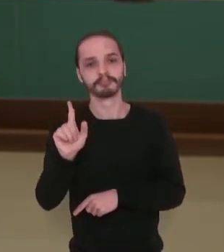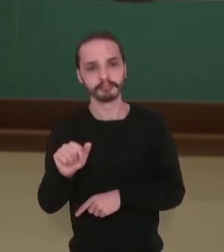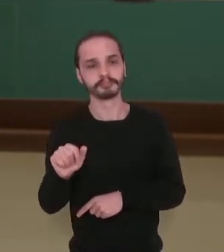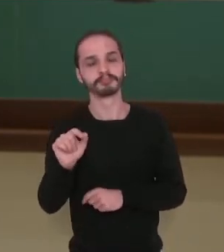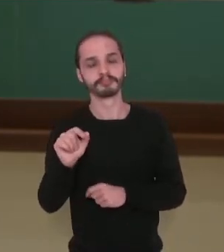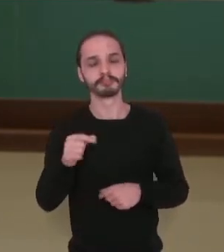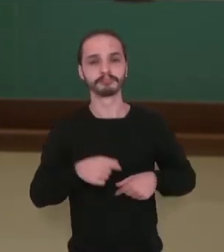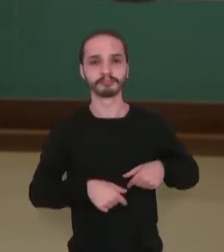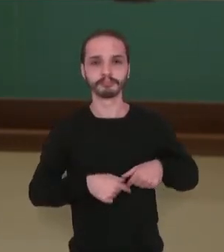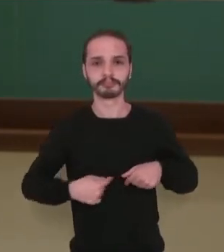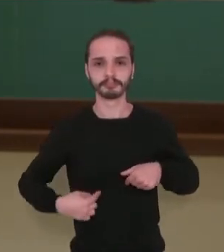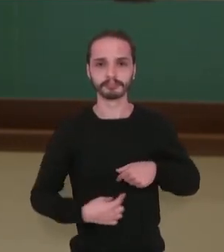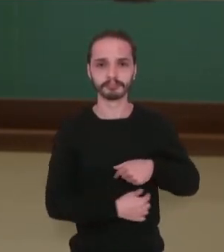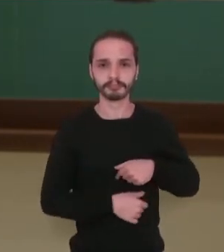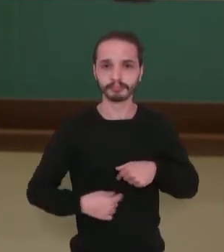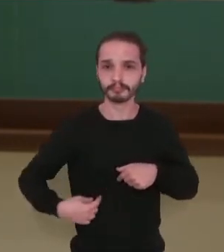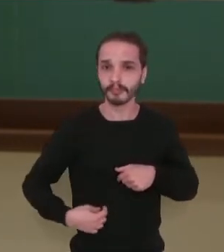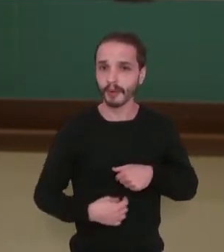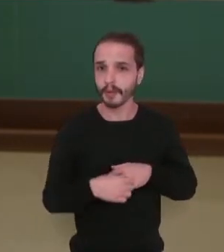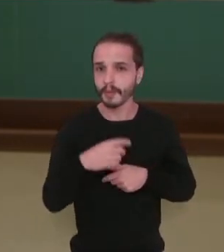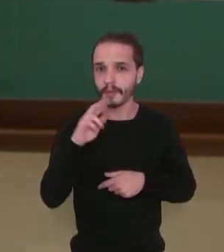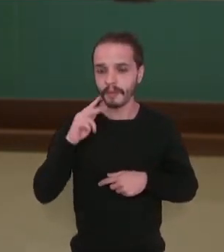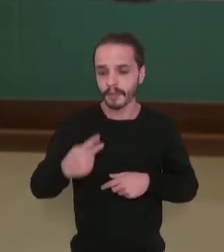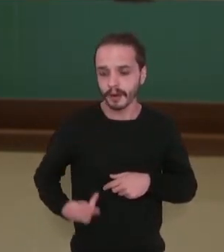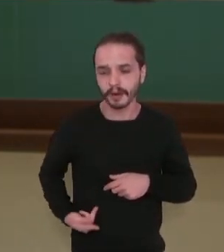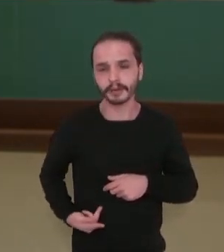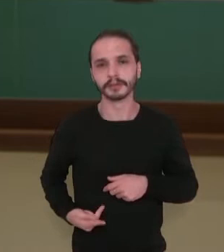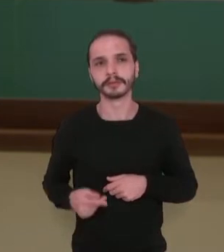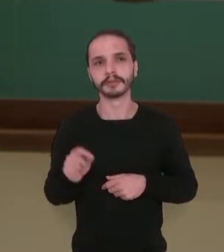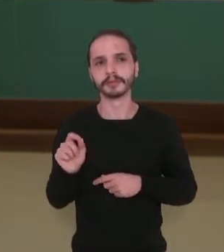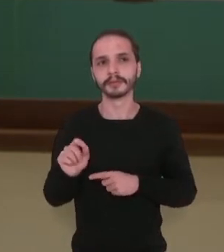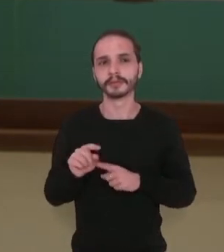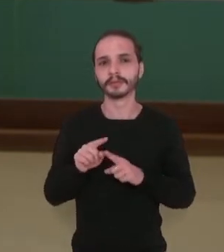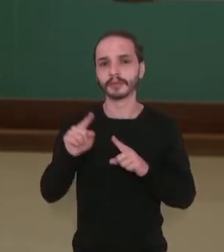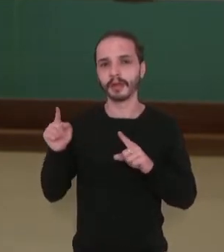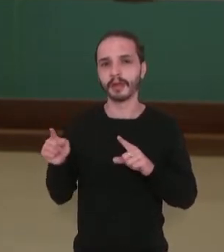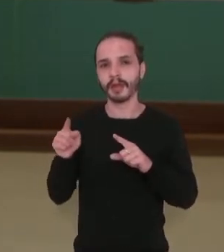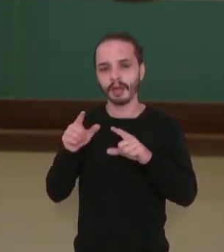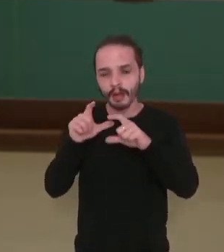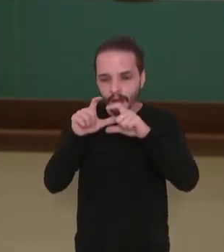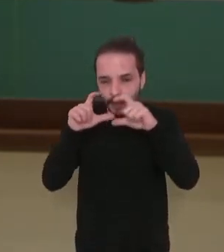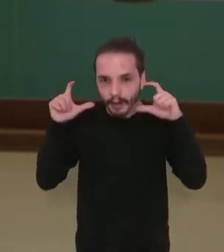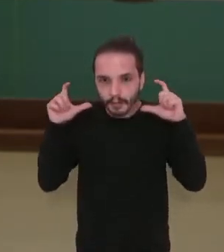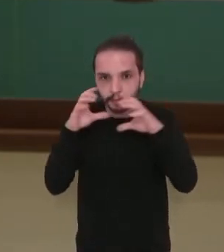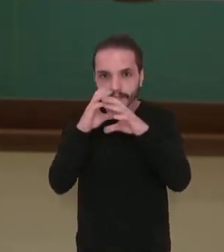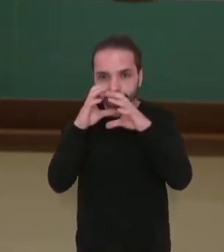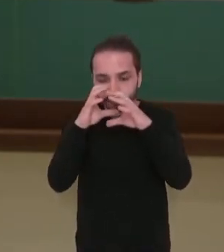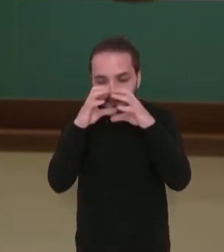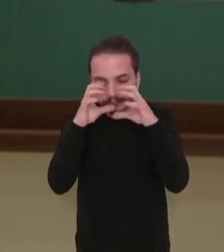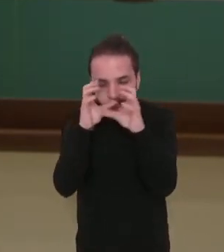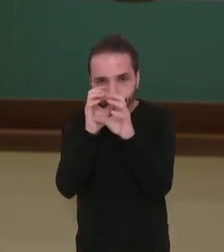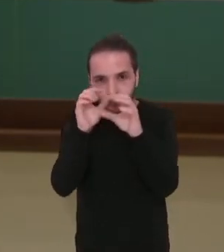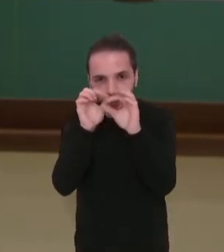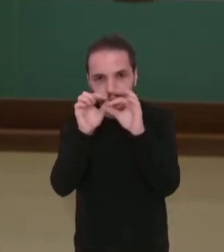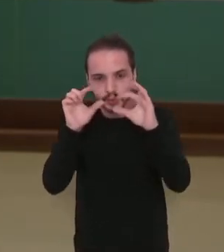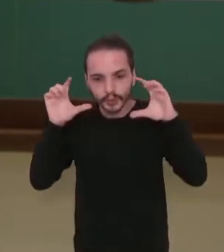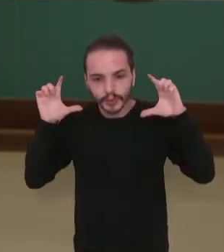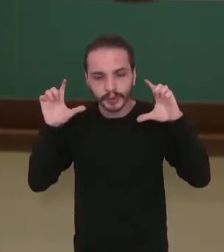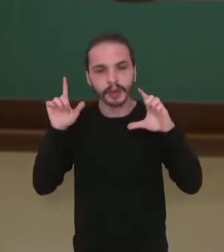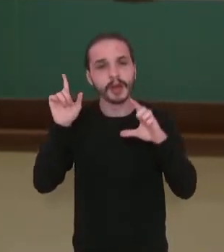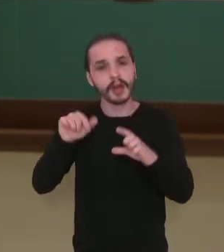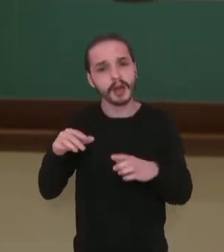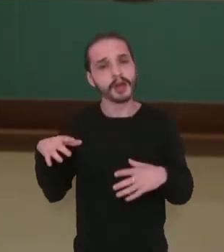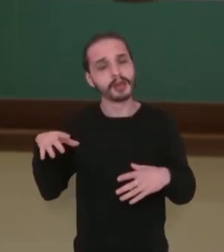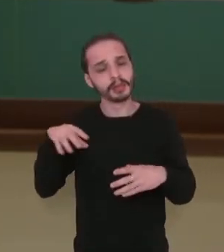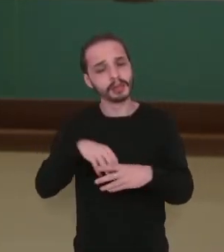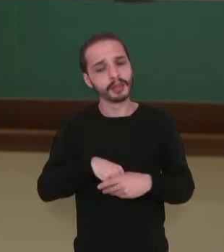o intestino humano e aqui do ladinho nessa imagem representando elas, que fazem parte da